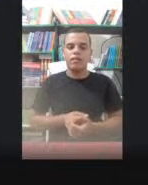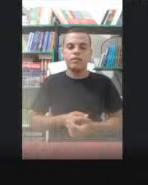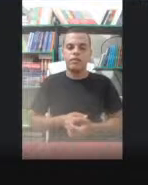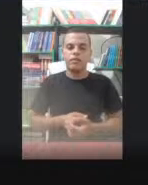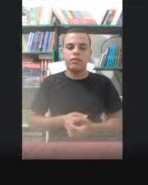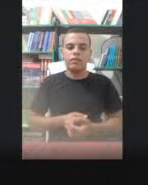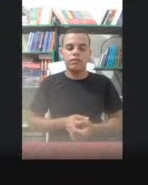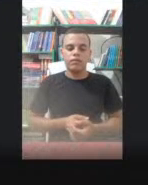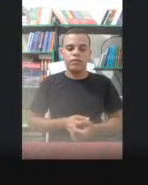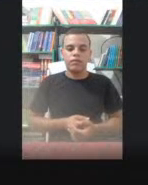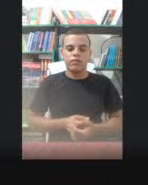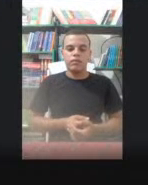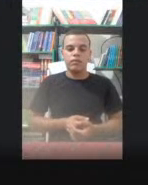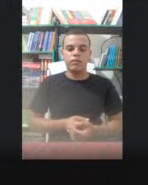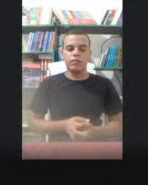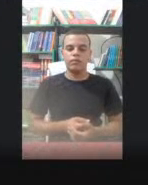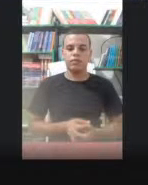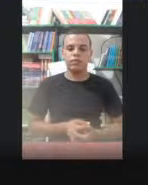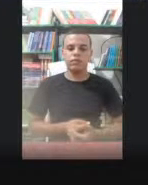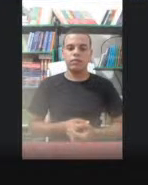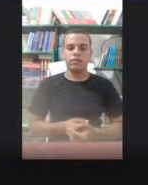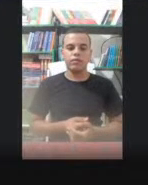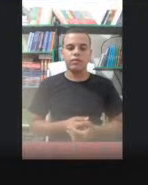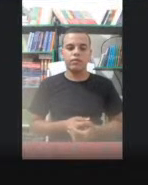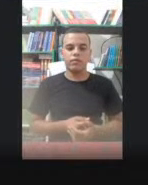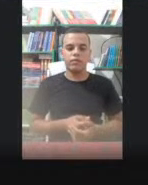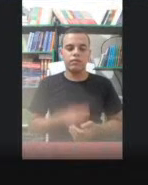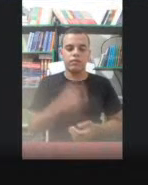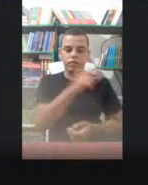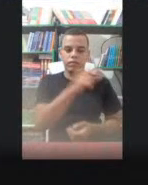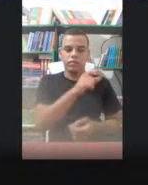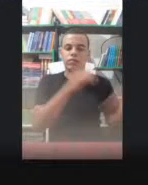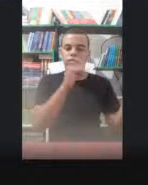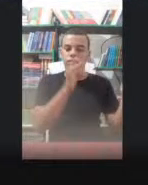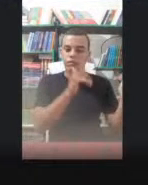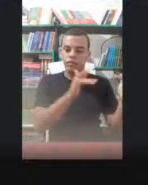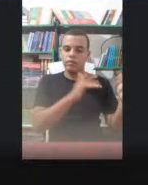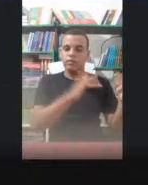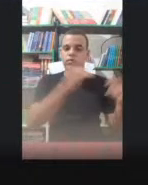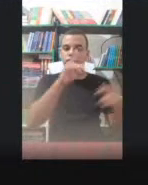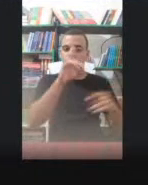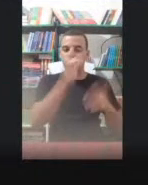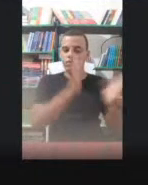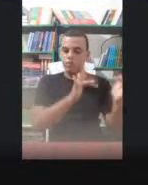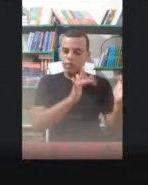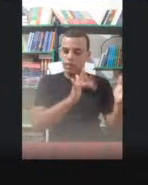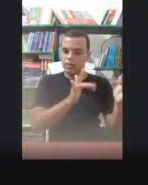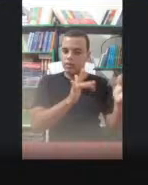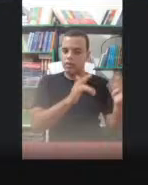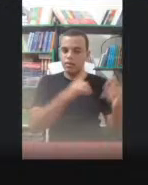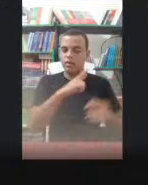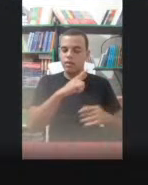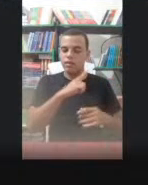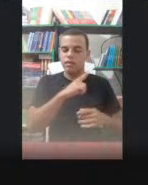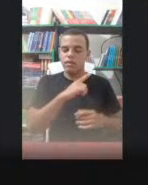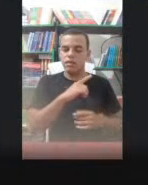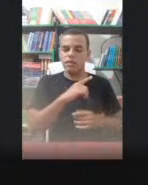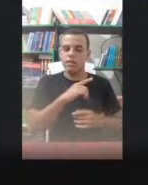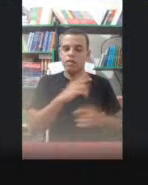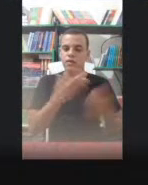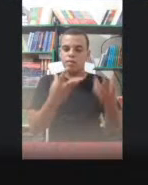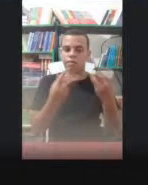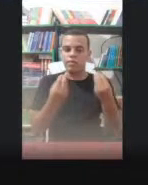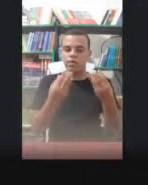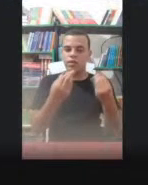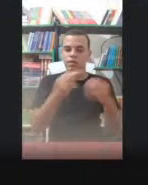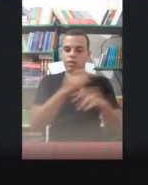o engajamento desses parceiros, porque, na verdade, é o pré-natal do parceiro, e que esse parceiro, muitas vezes, não é